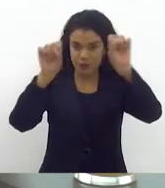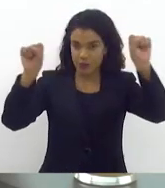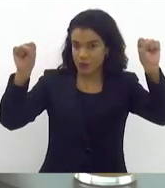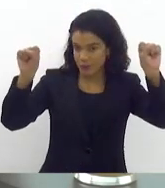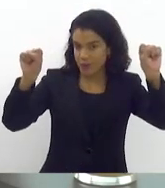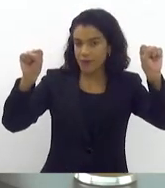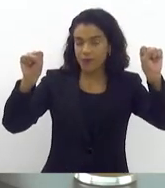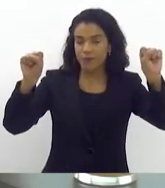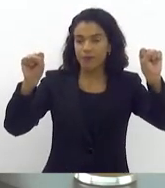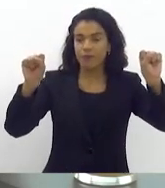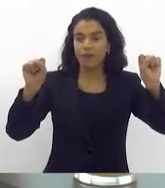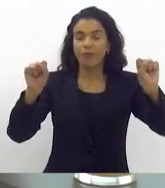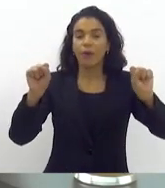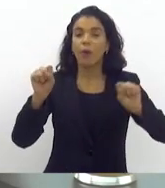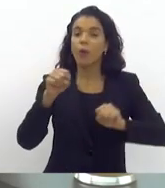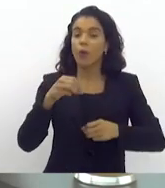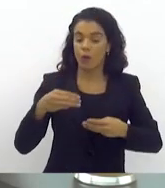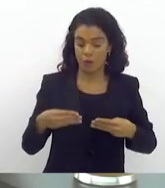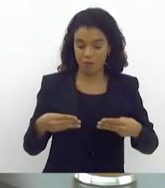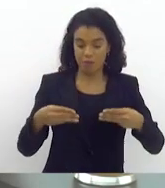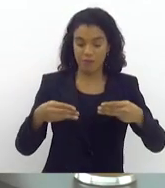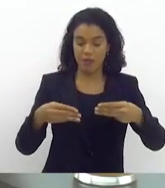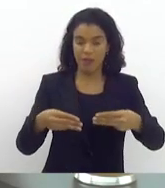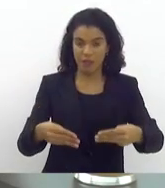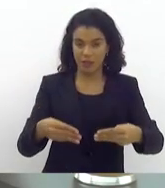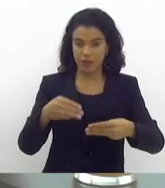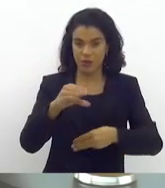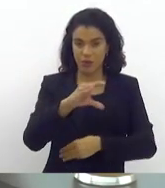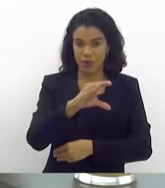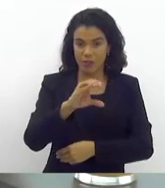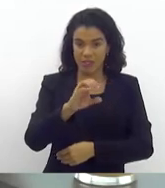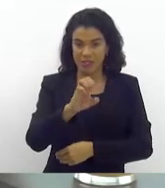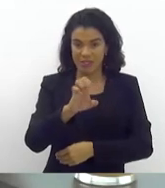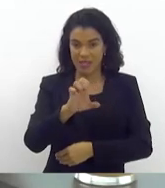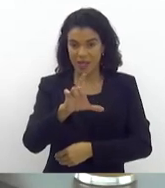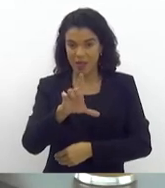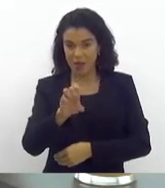memória, o ministro Celso Melo